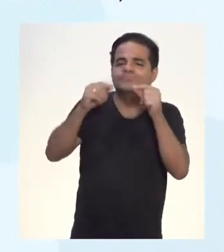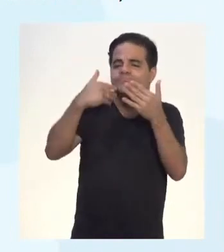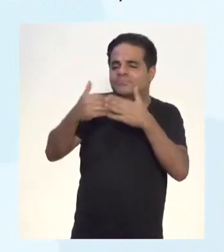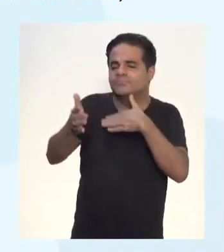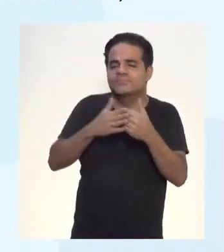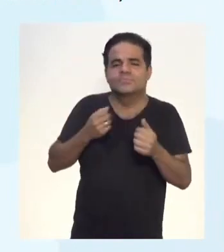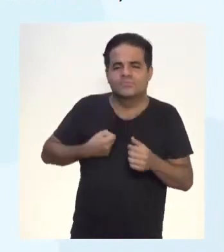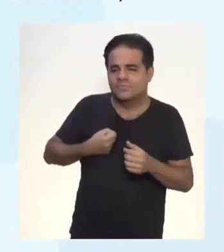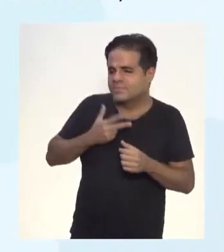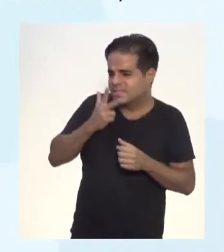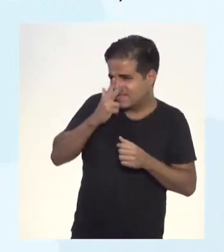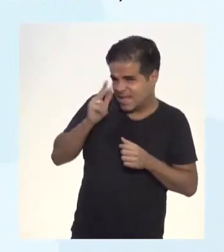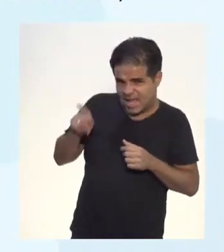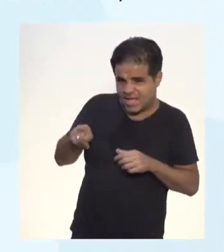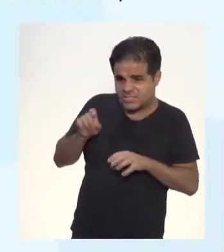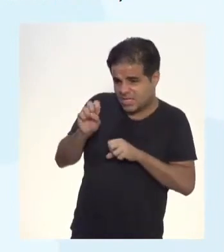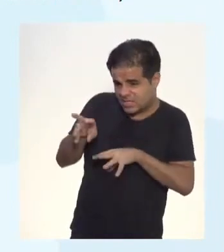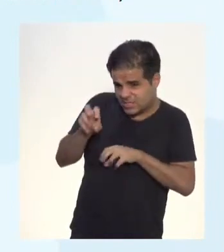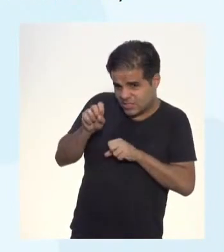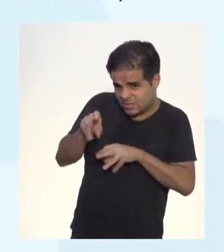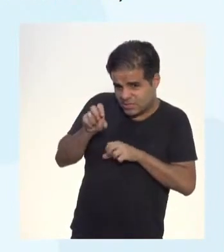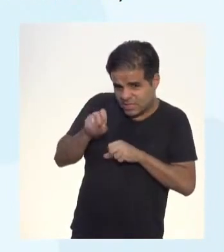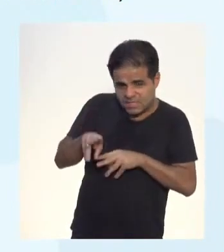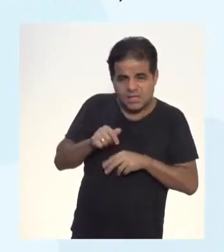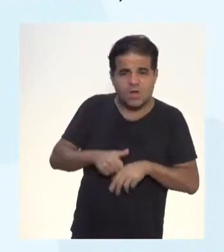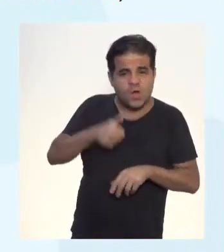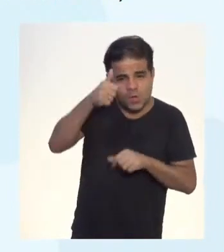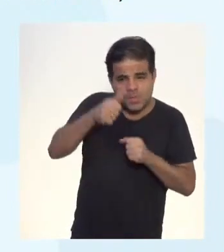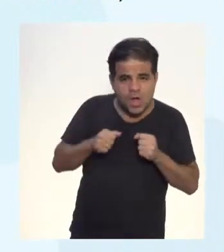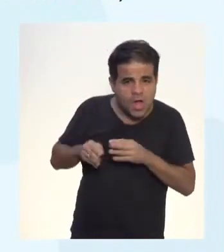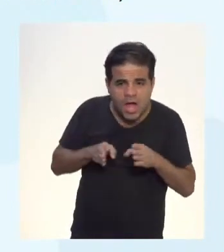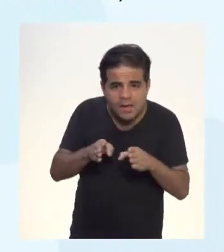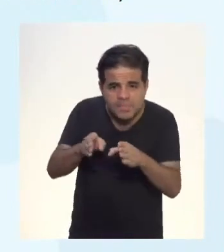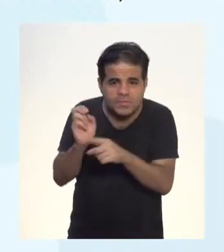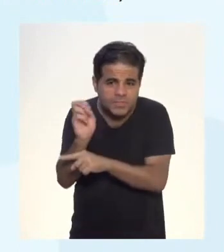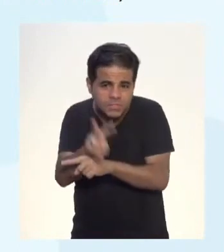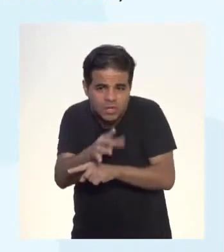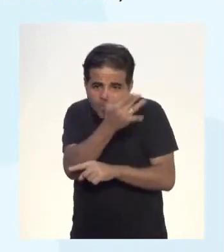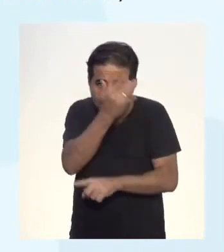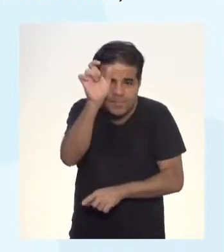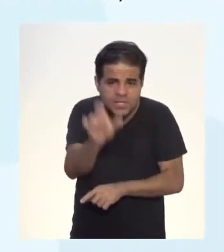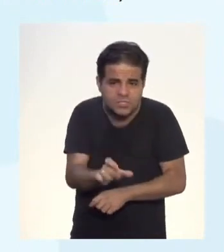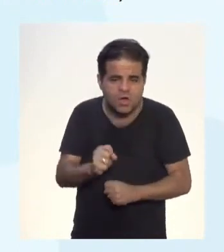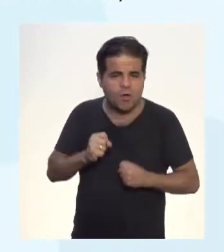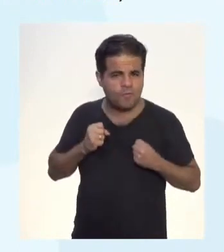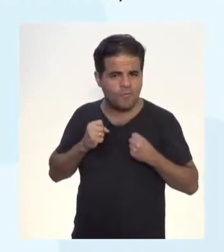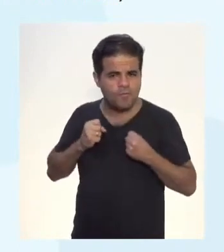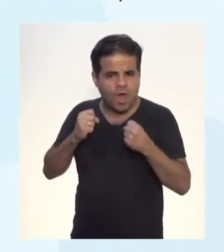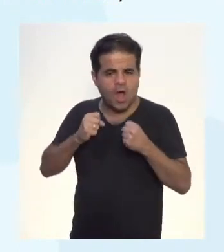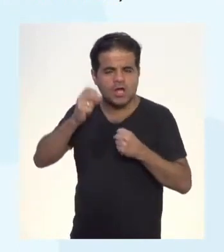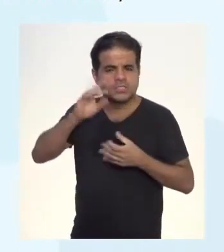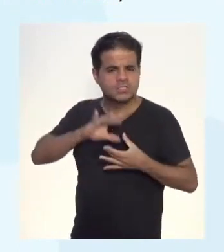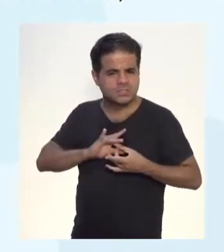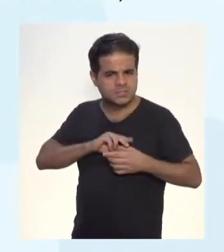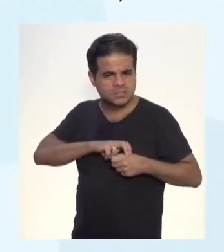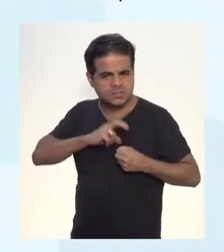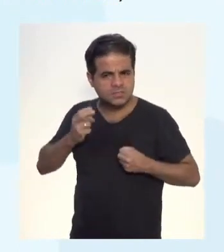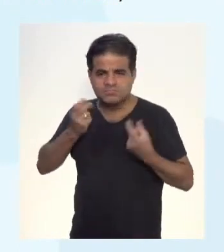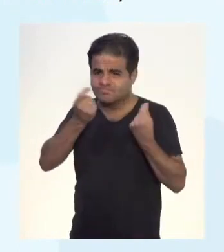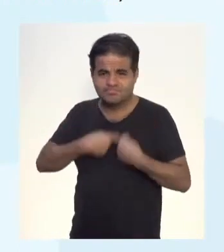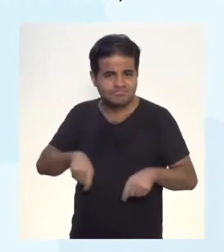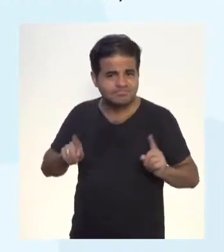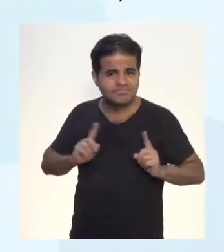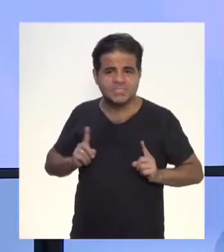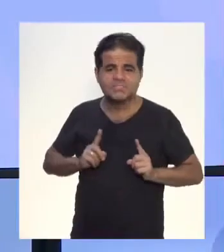ainda acham que a educação ainda é o melhor caminho, né, para se tornar uma pessoa, né, forte, independente e que não precisa disso,